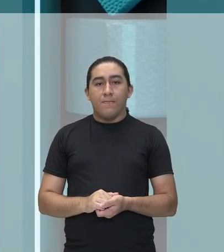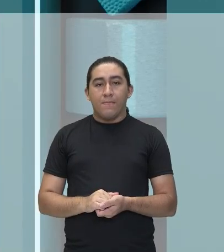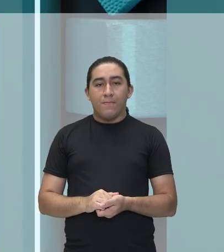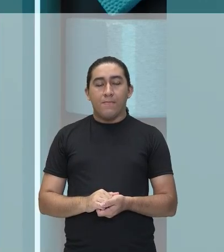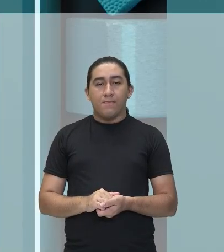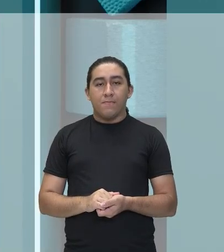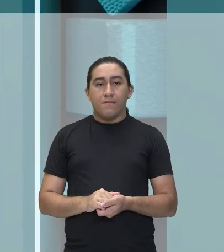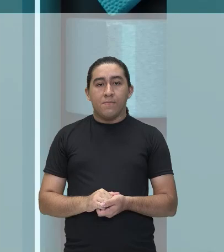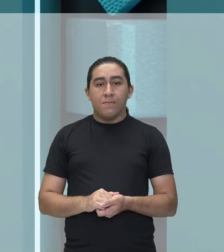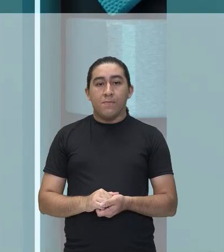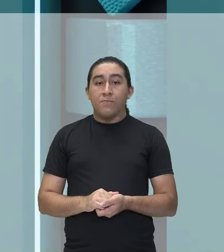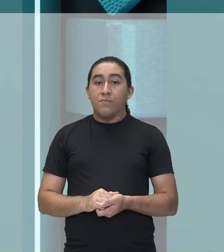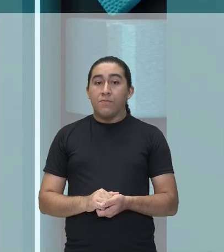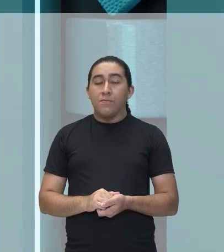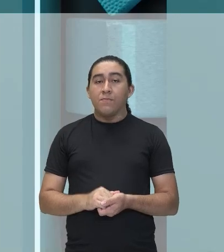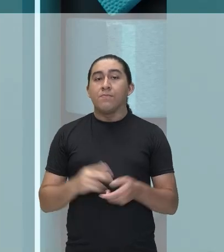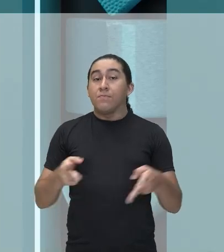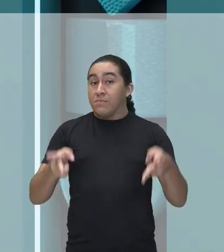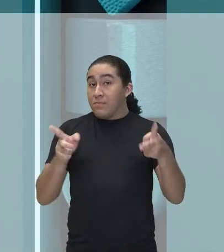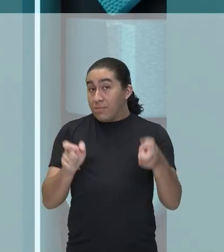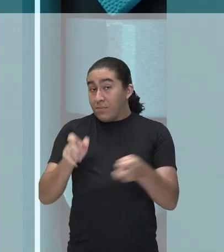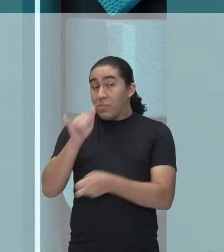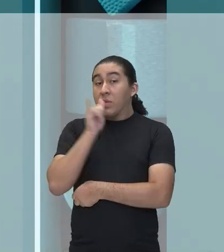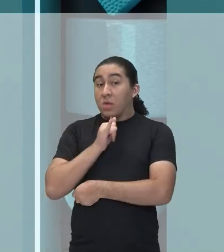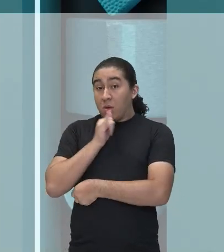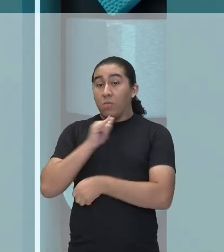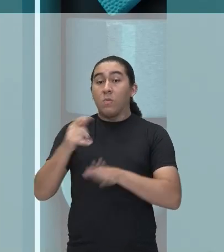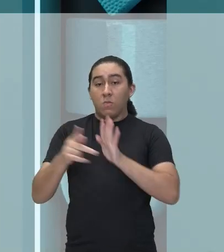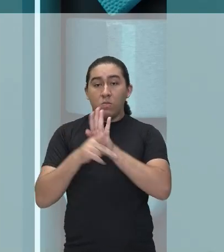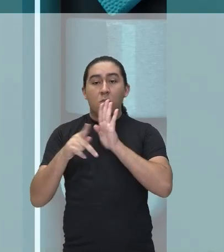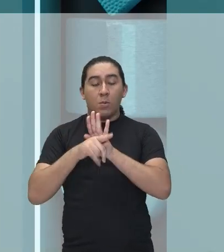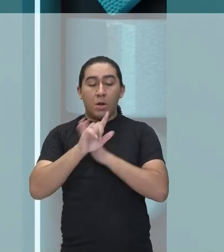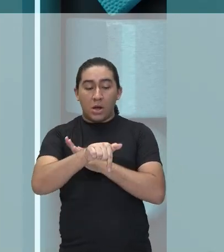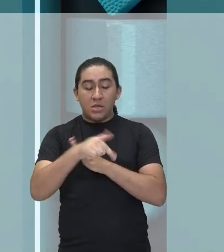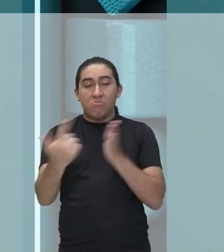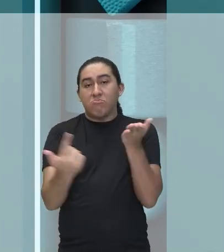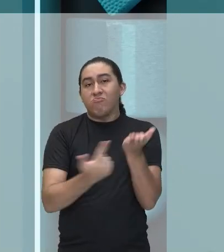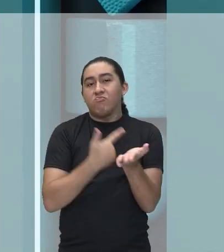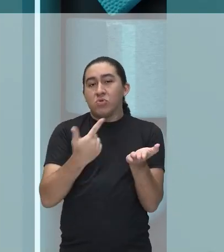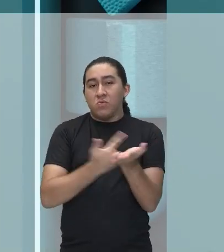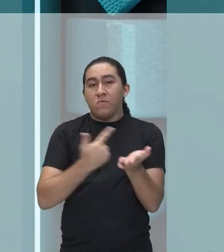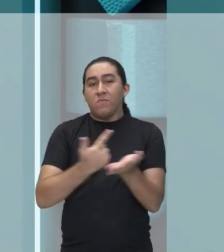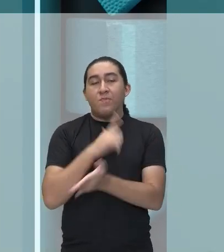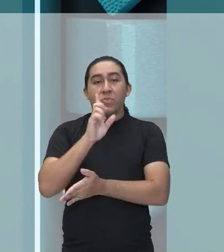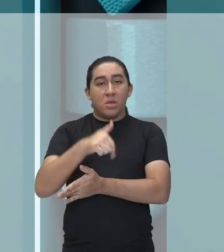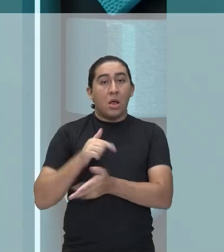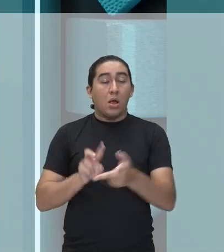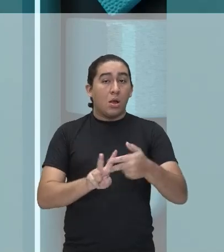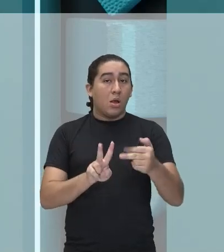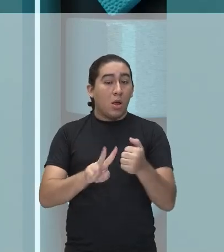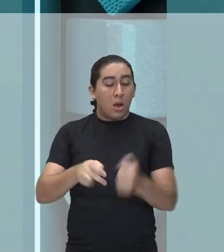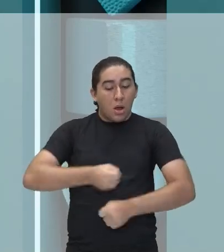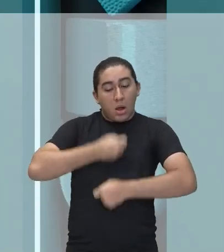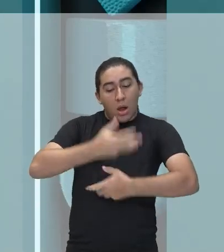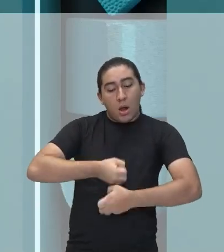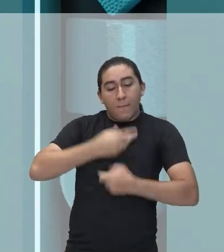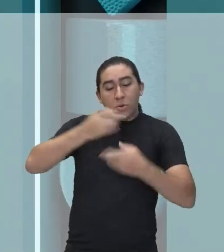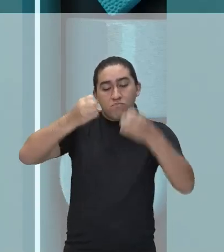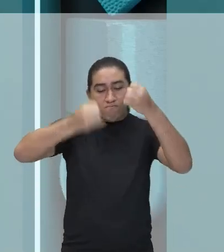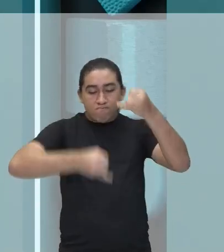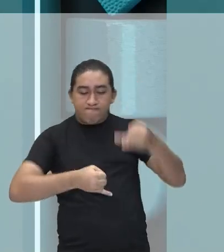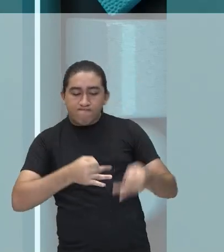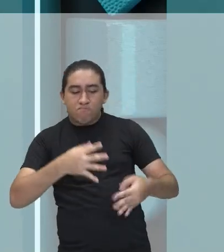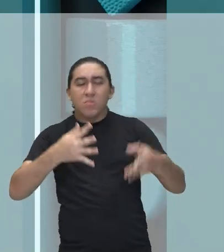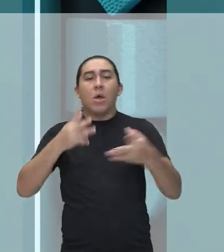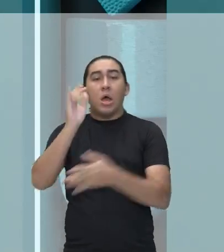Olha aí, então, olha, é um exemplo, né, da obra épica, está contando, narrando